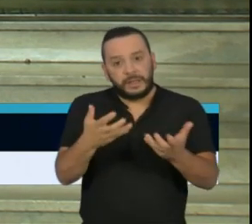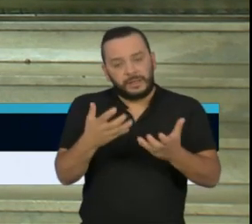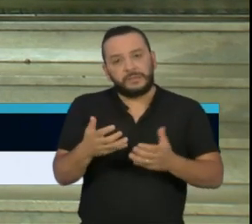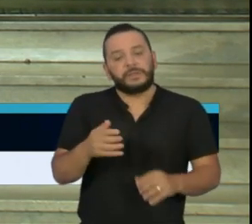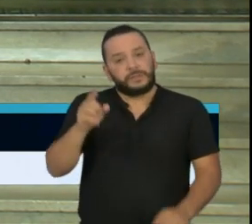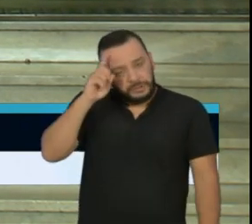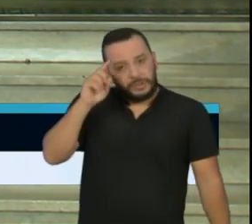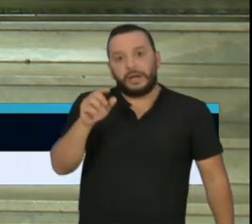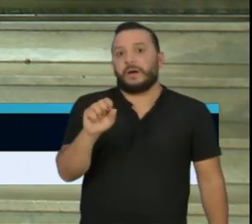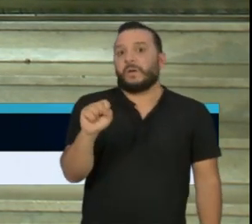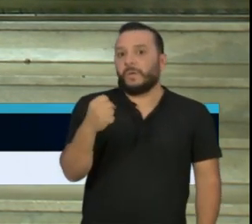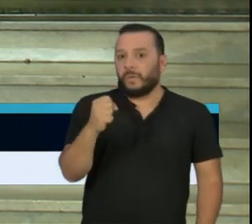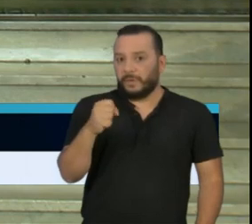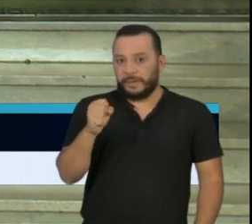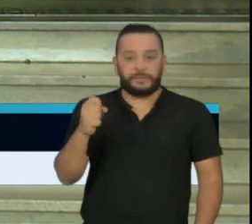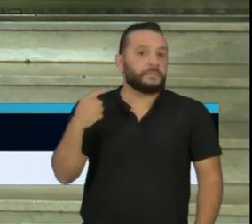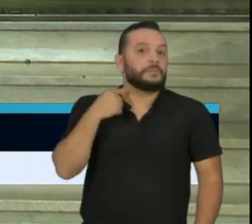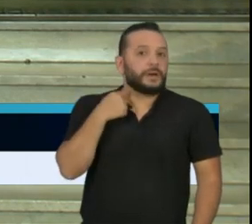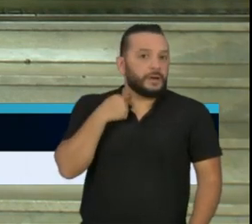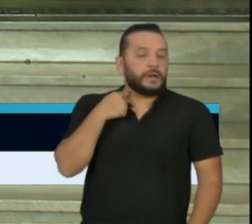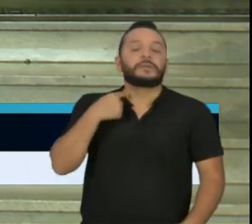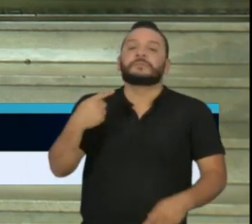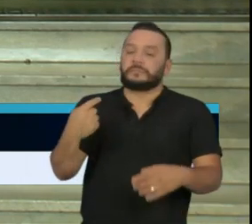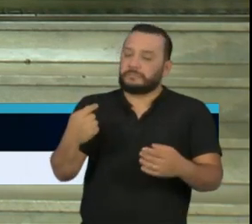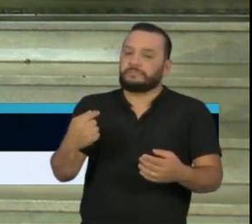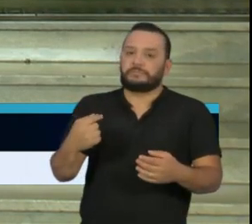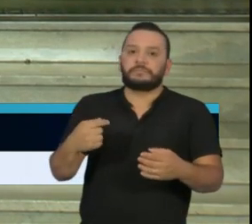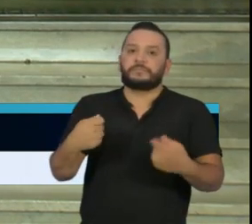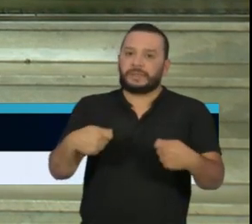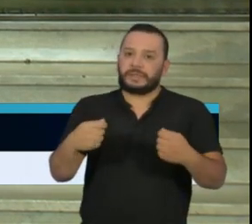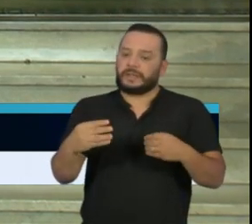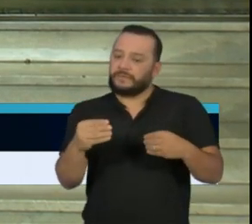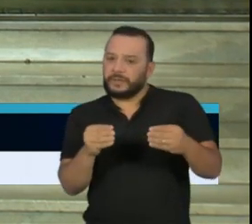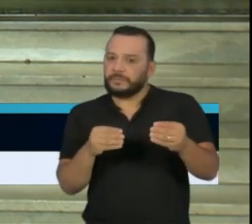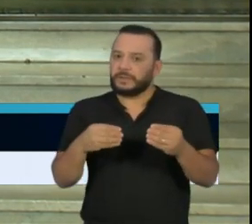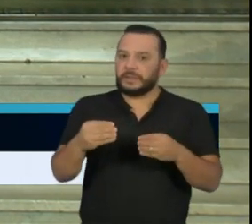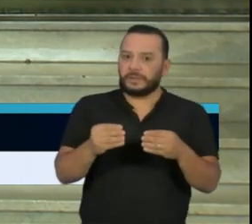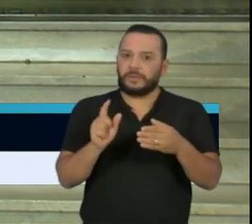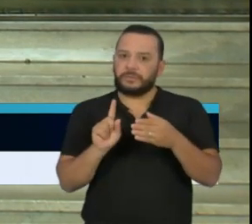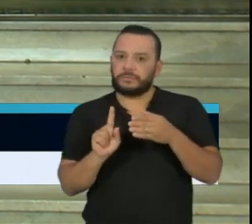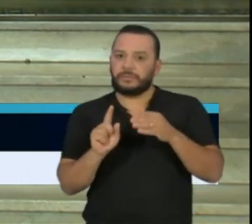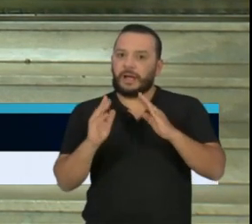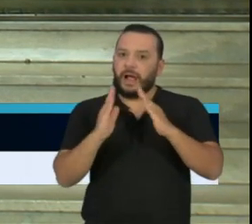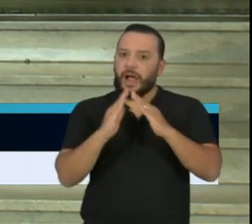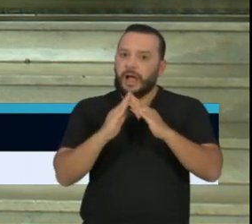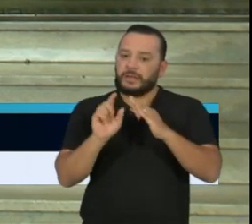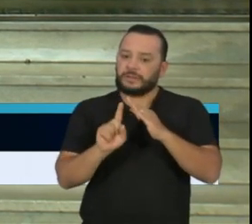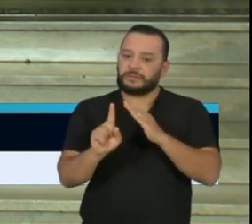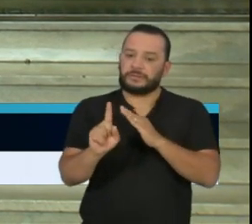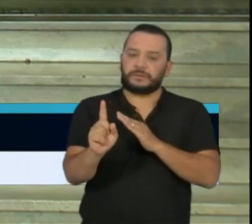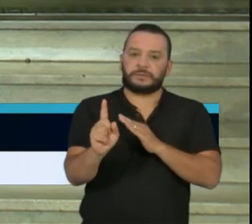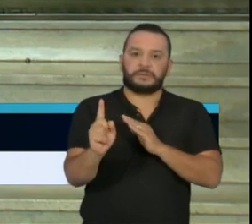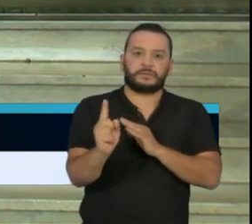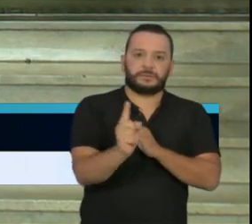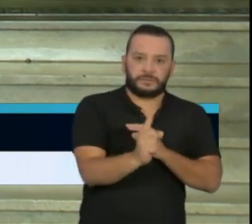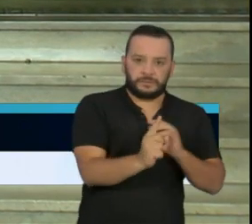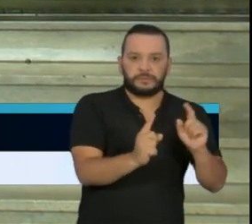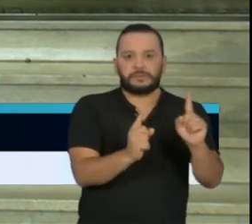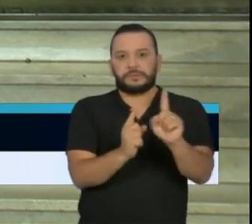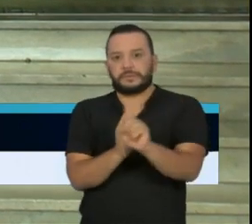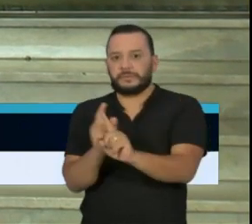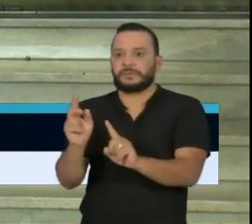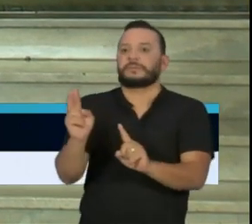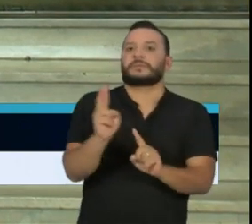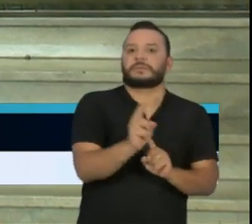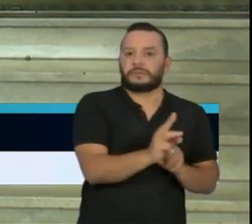maio de flexibilização gradual do isolamento na região metropolitana de São